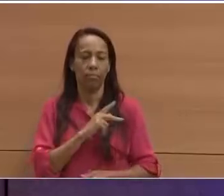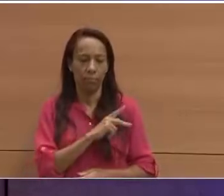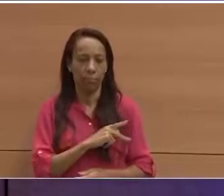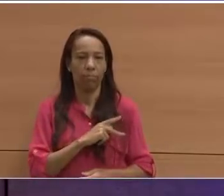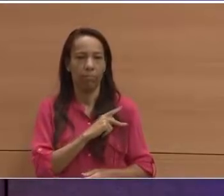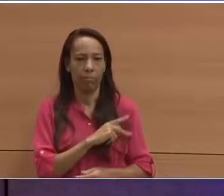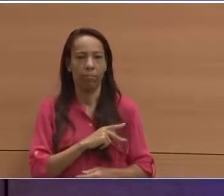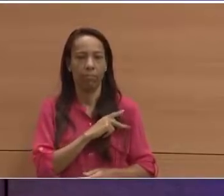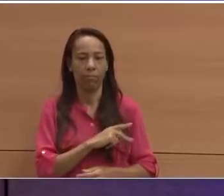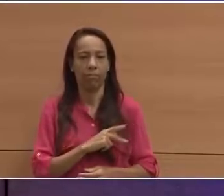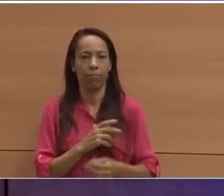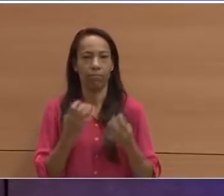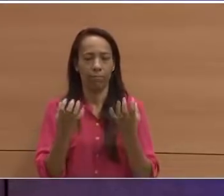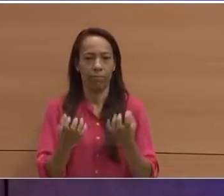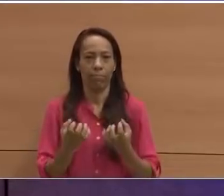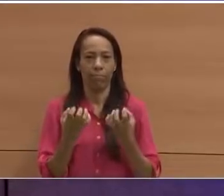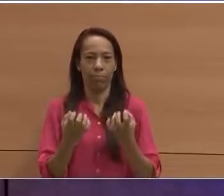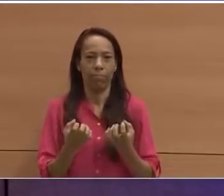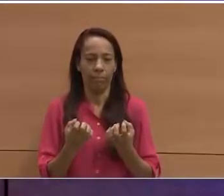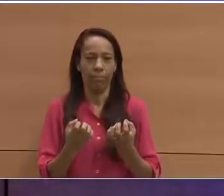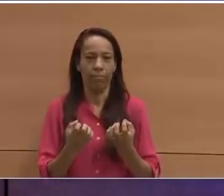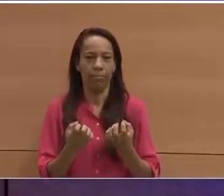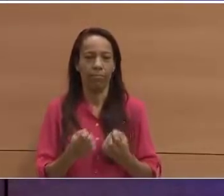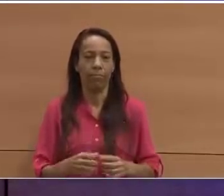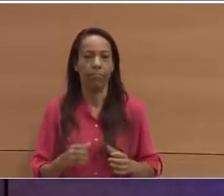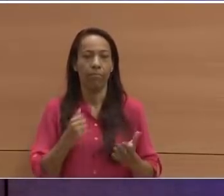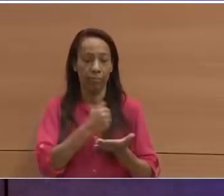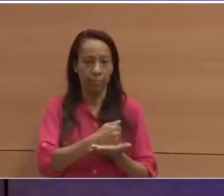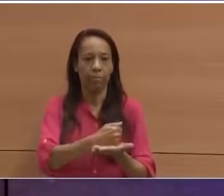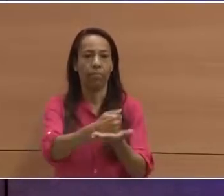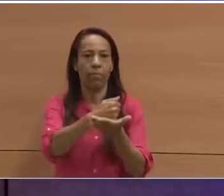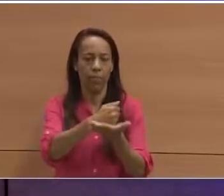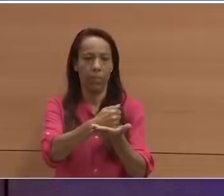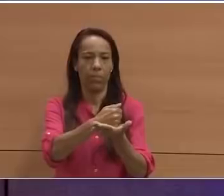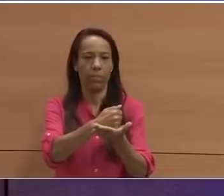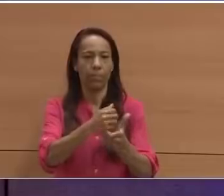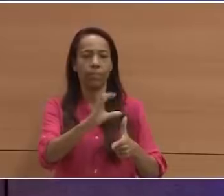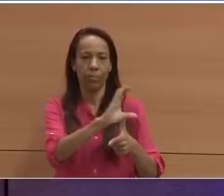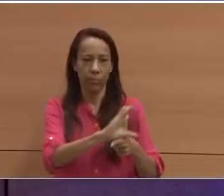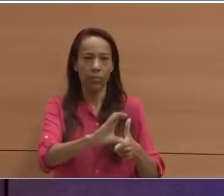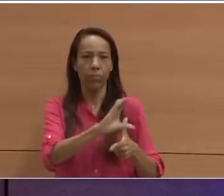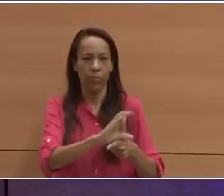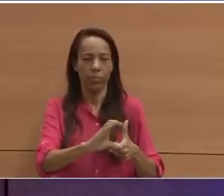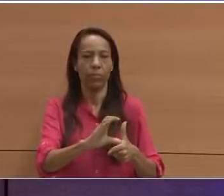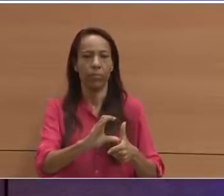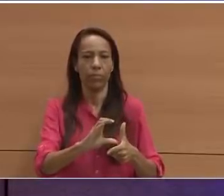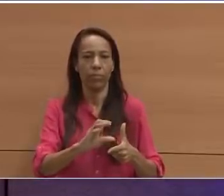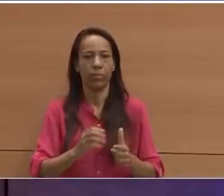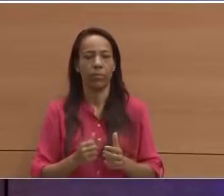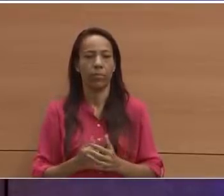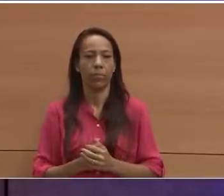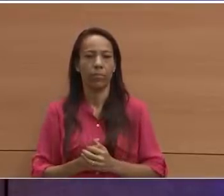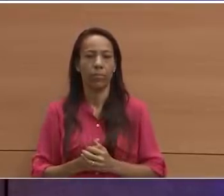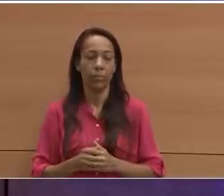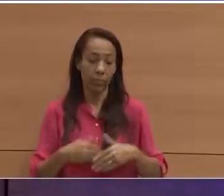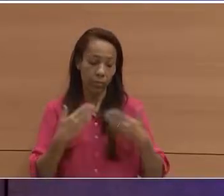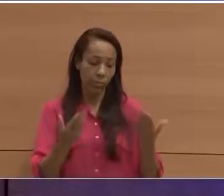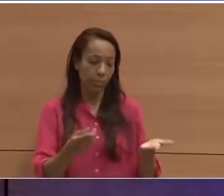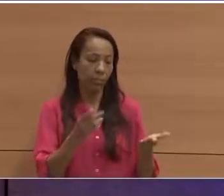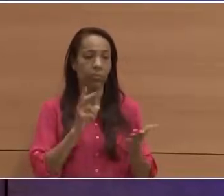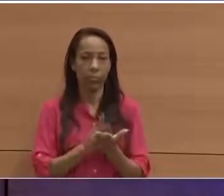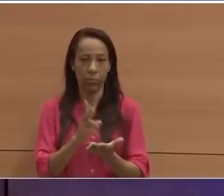ponto estratégico para Acaia e Macedônia, né? Então, porque não quero agora ver-vos apenas de passagem,